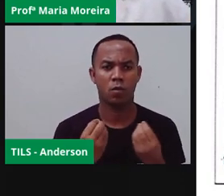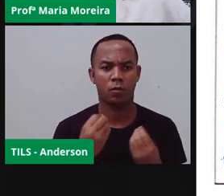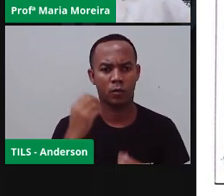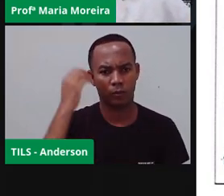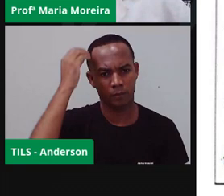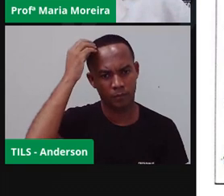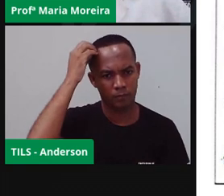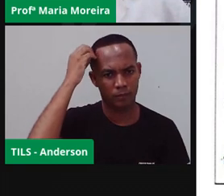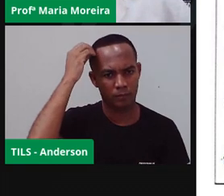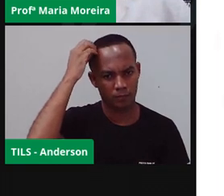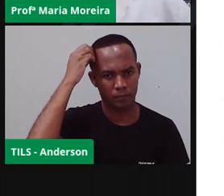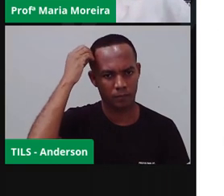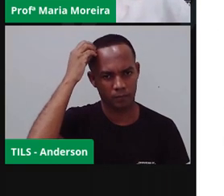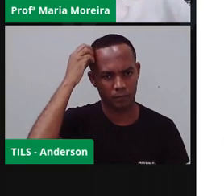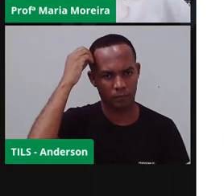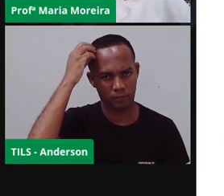relação.